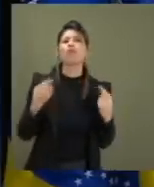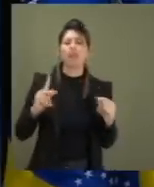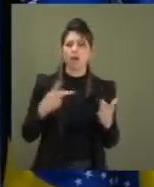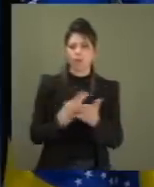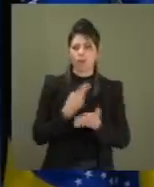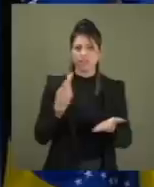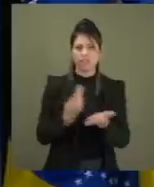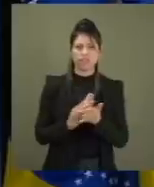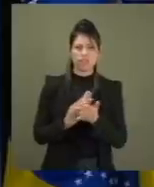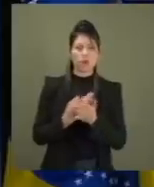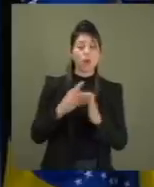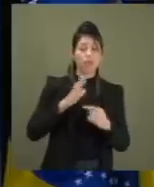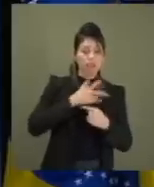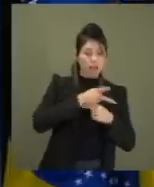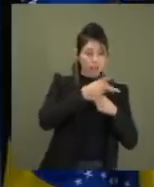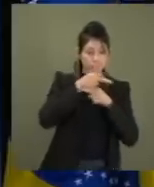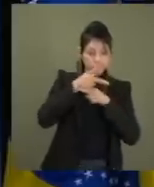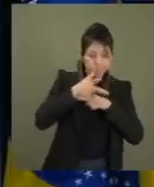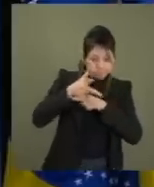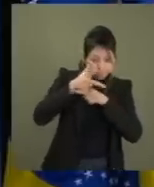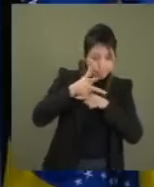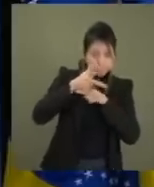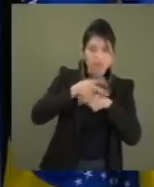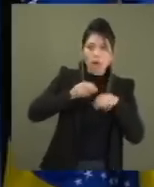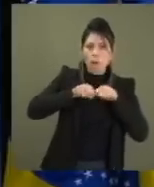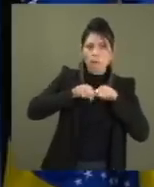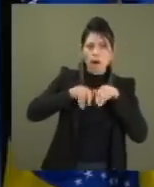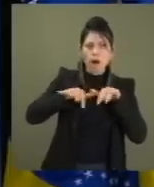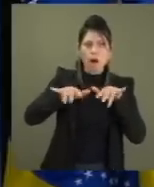o governo Lula sequestra